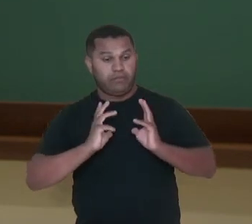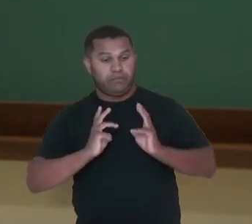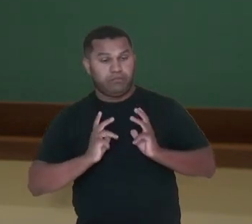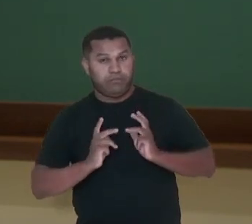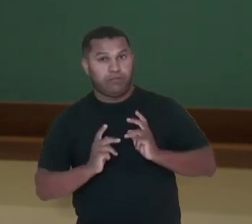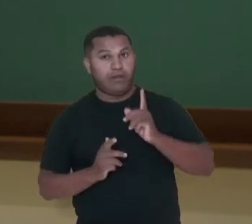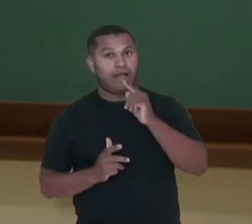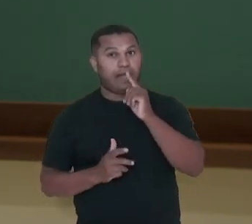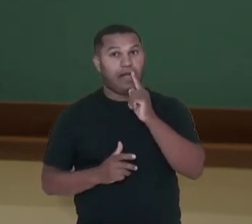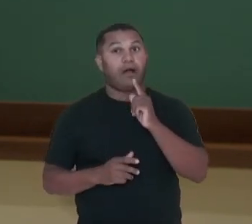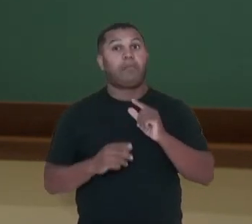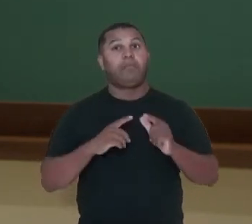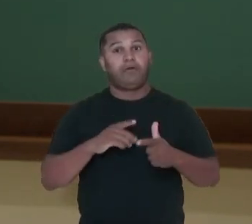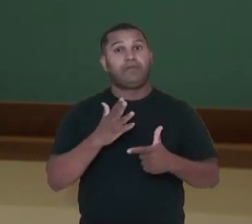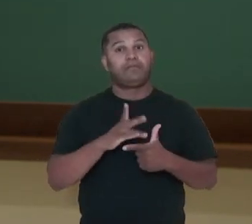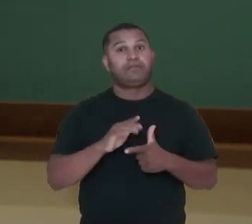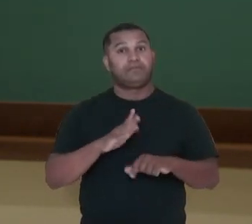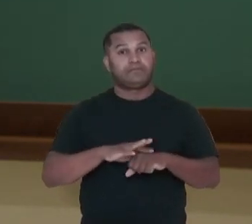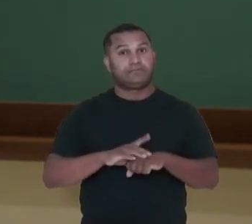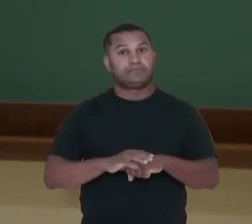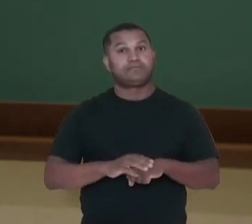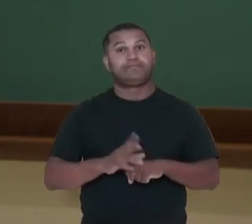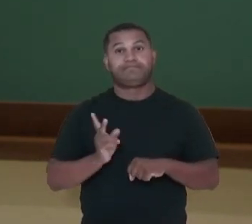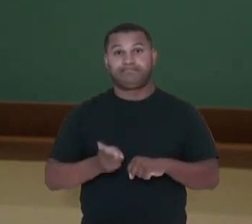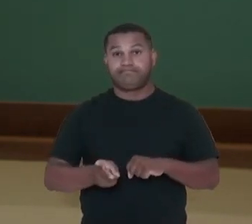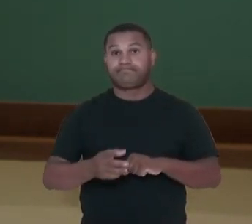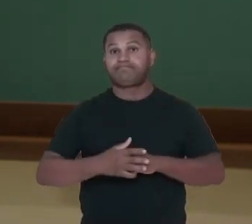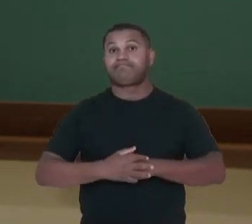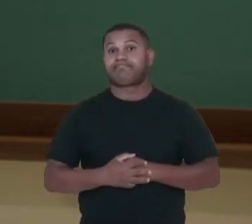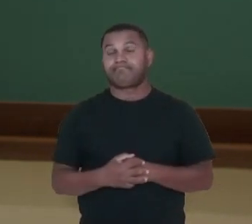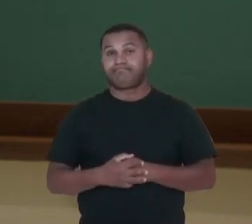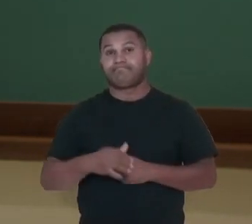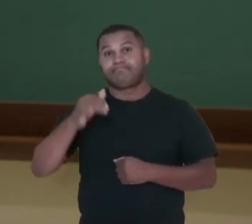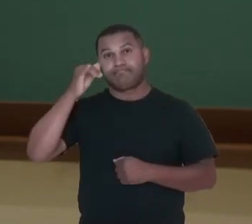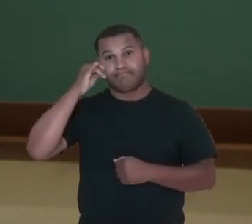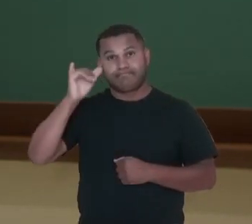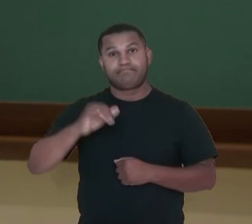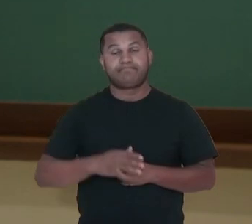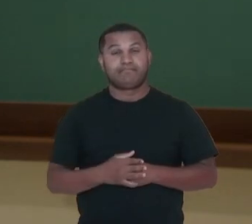seus vermes. E aí, gostaram da aula? Que